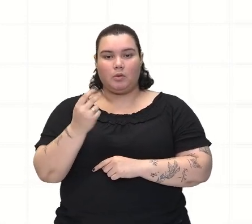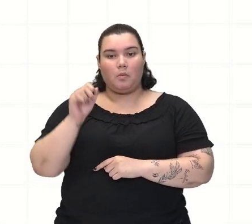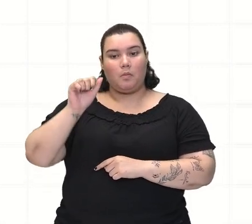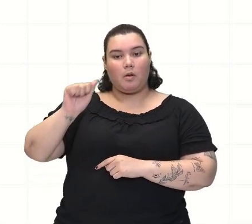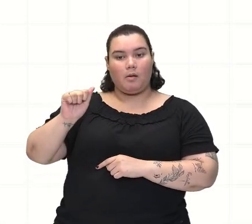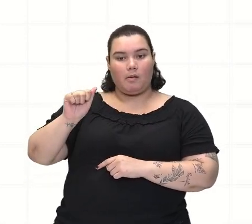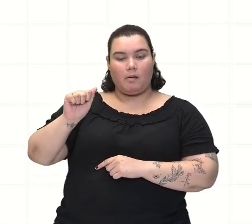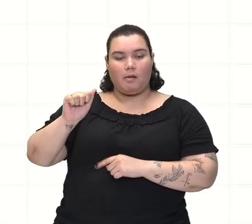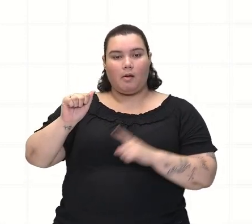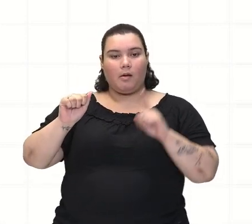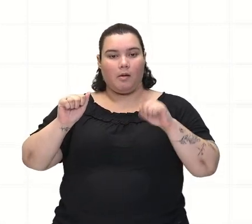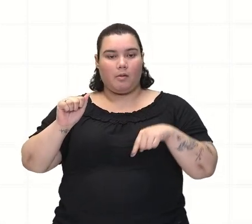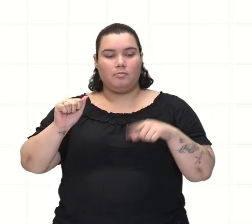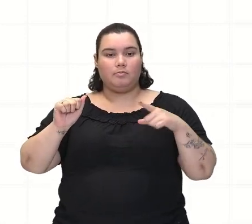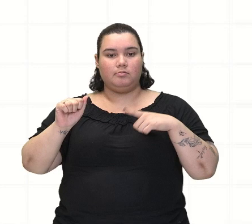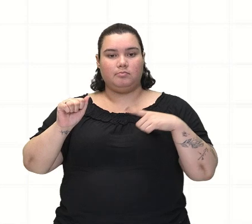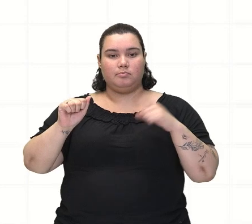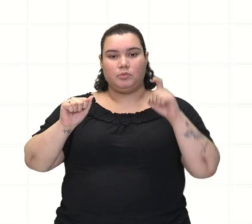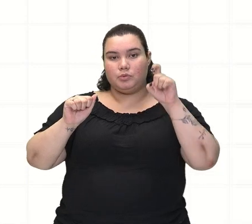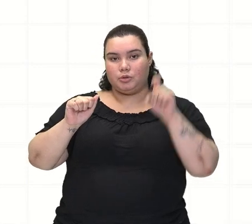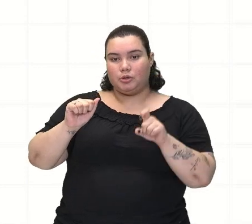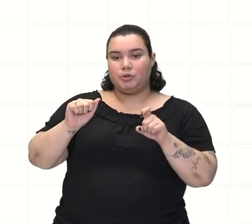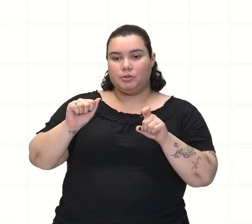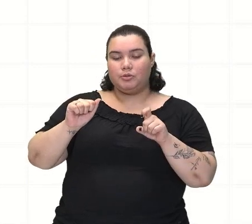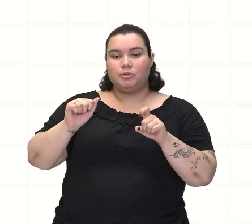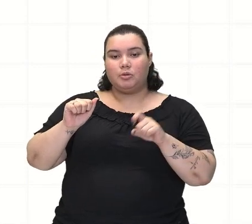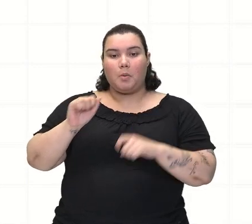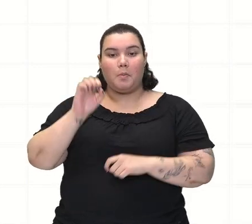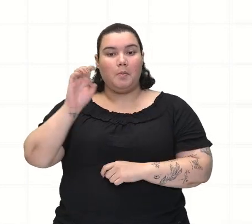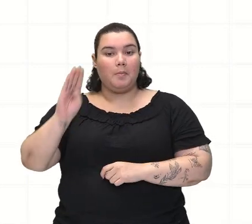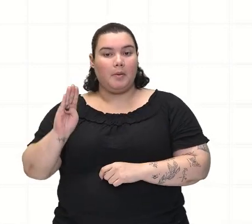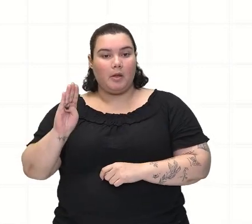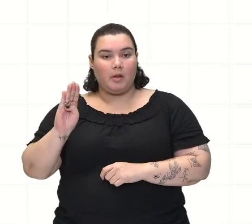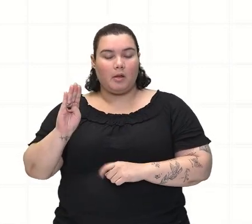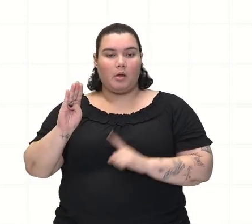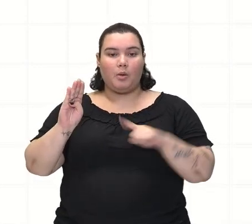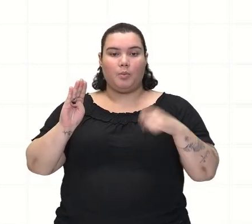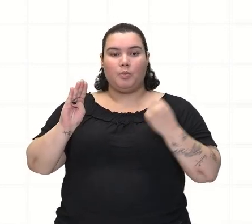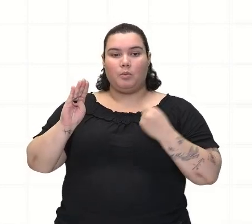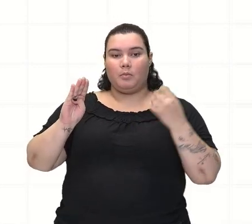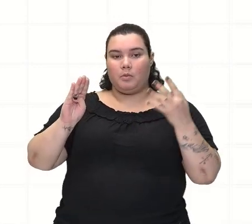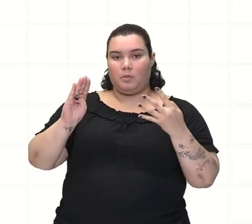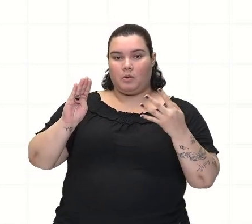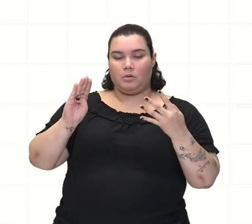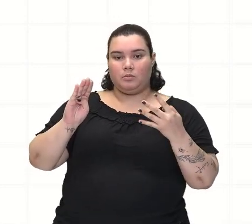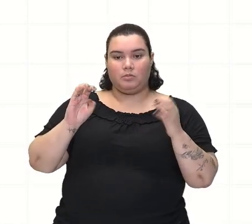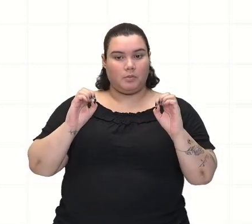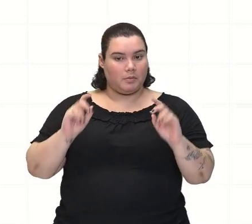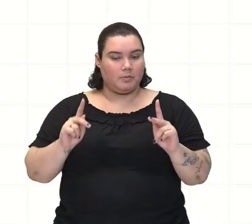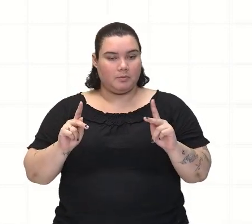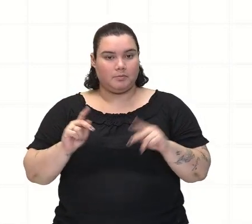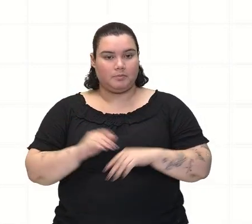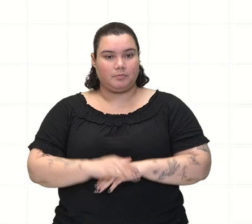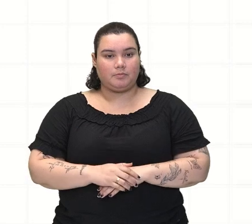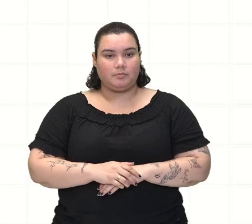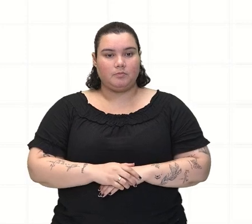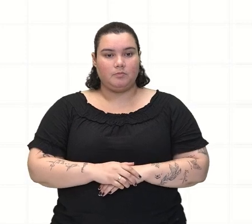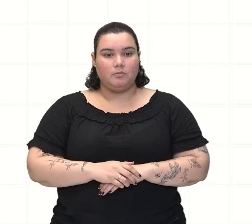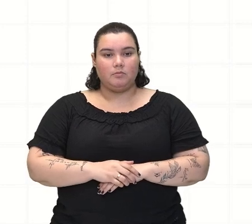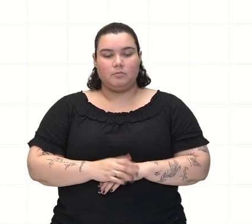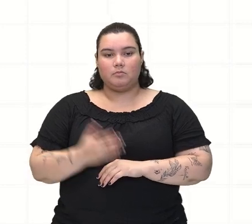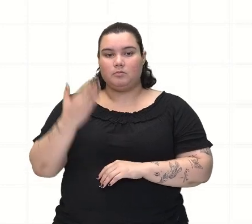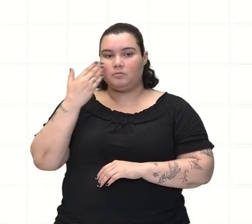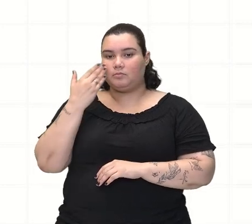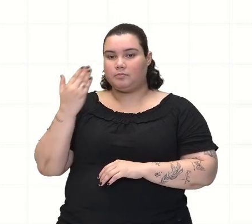A aqui nesse caso está fazendo o papel do x e o B, ó, é o 4. Ok? Então, nós vamos ter aqui,